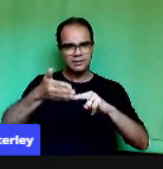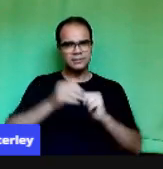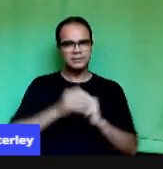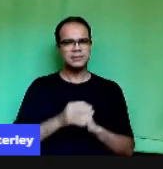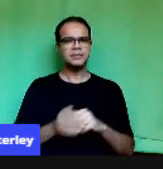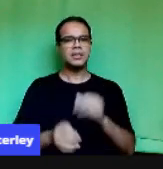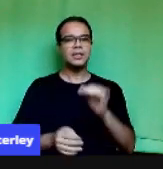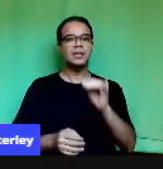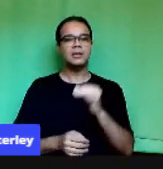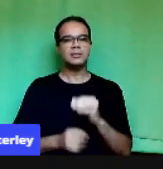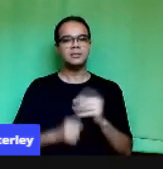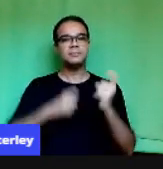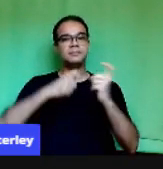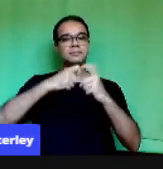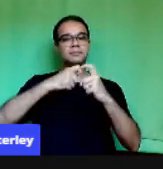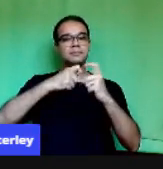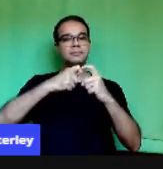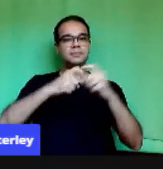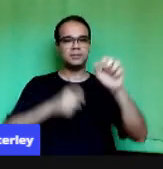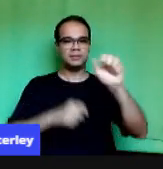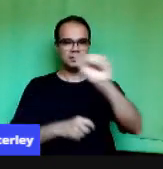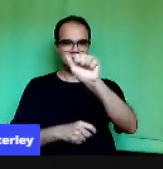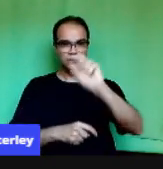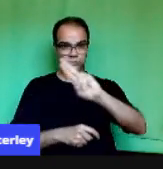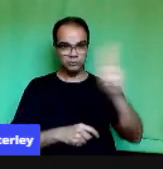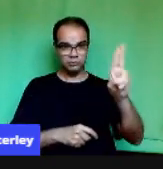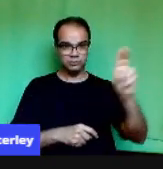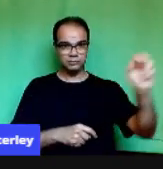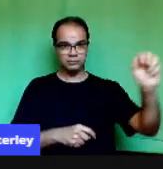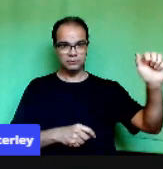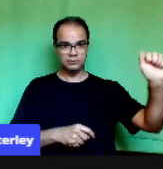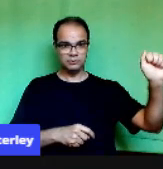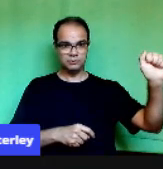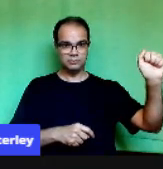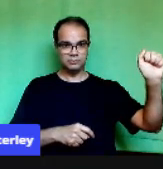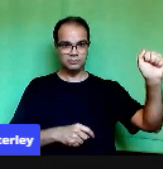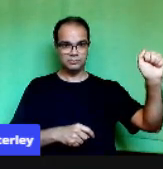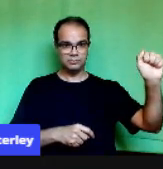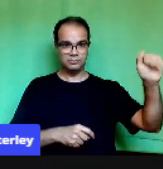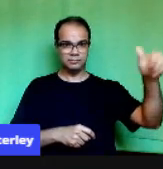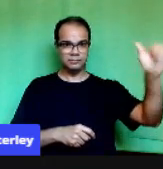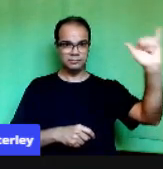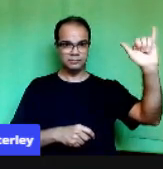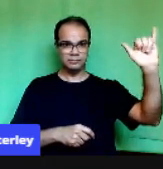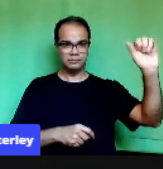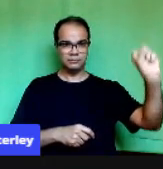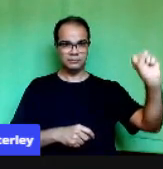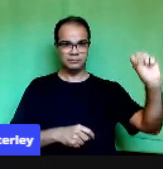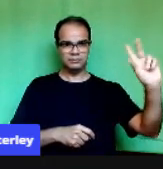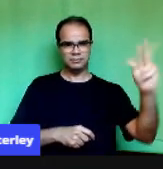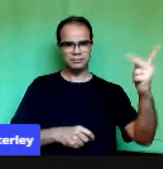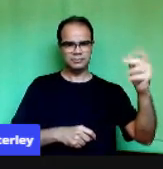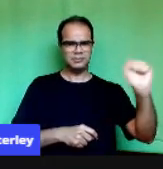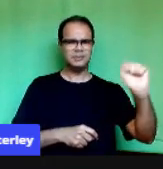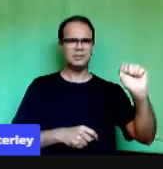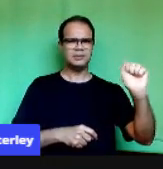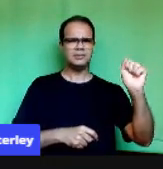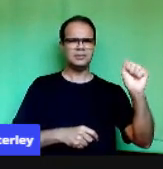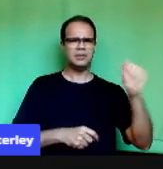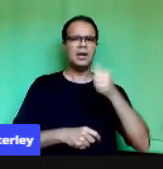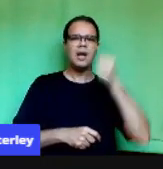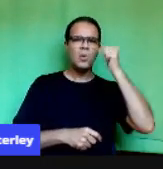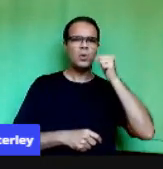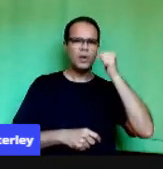que a doutora Aisha Ahmed, né, ela escreveu um artigo muito interessante sobre a quarentena, sobre tudo que nós estamos